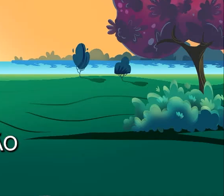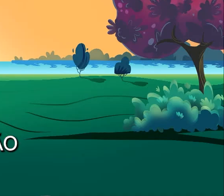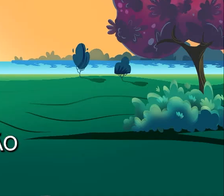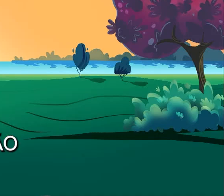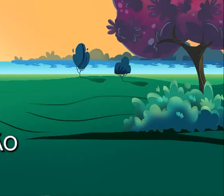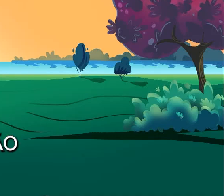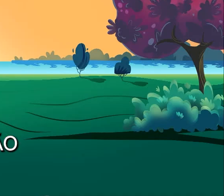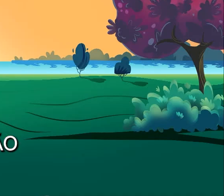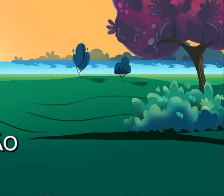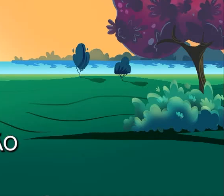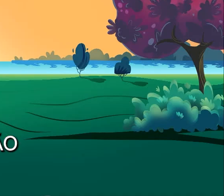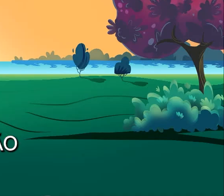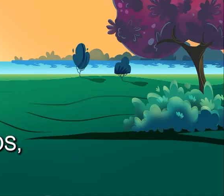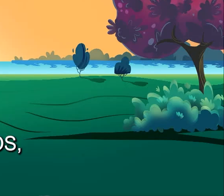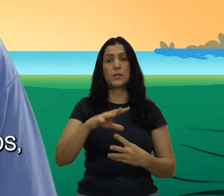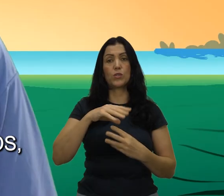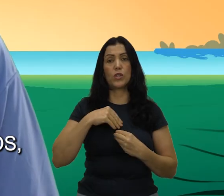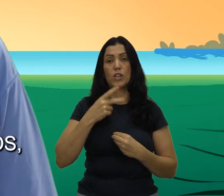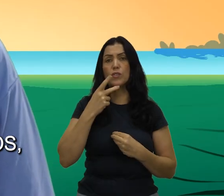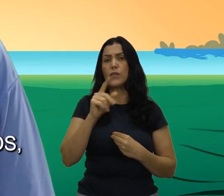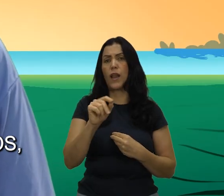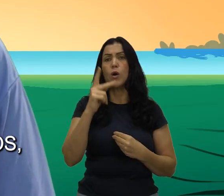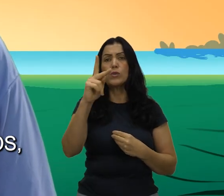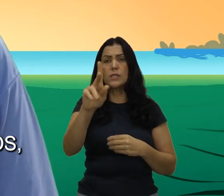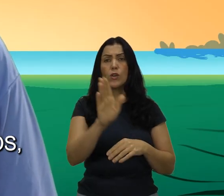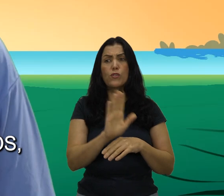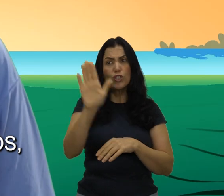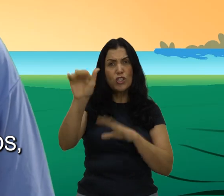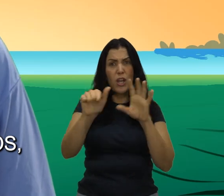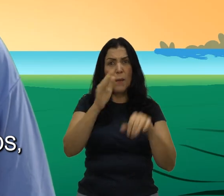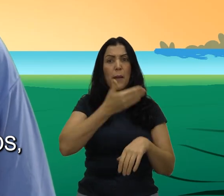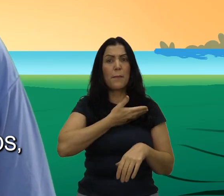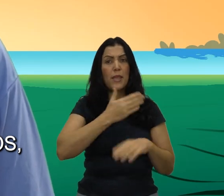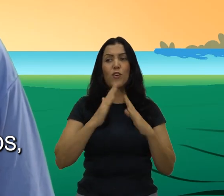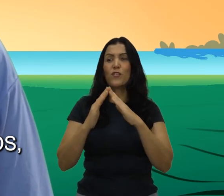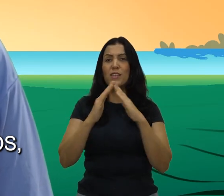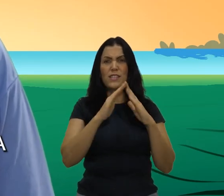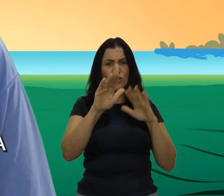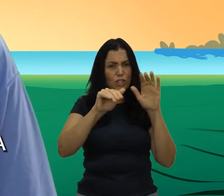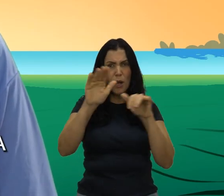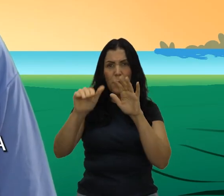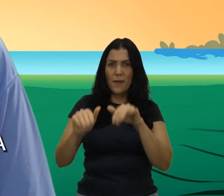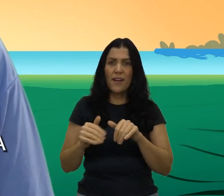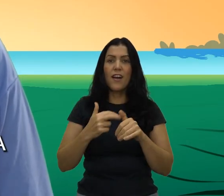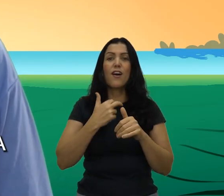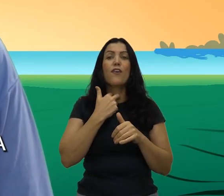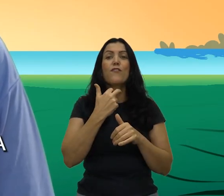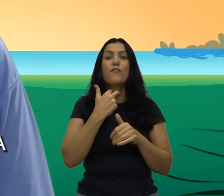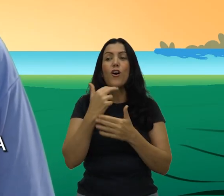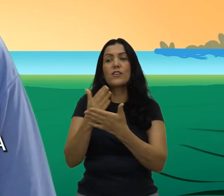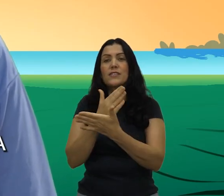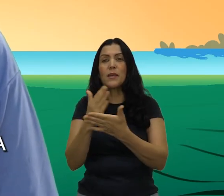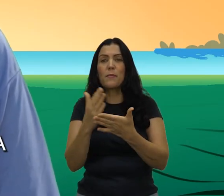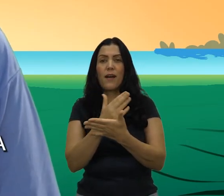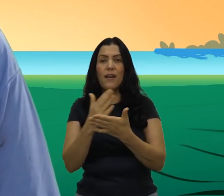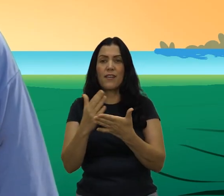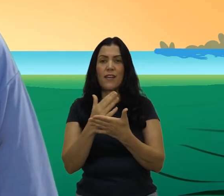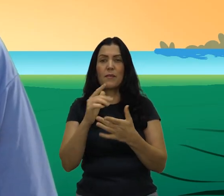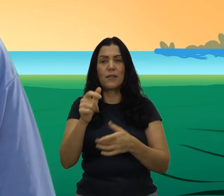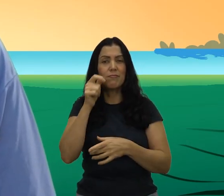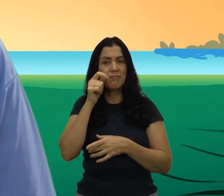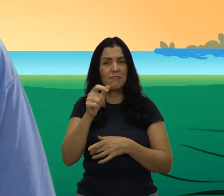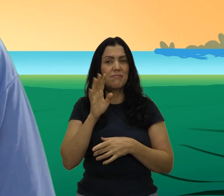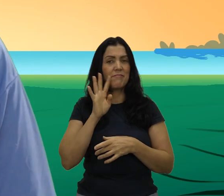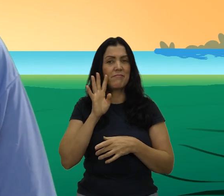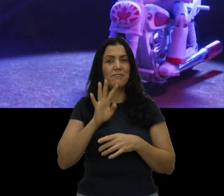gravam tudo o que as personagens vão falar. No seu filme, chame seus amigos, seus vizinhos e diferencie as vozes de cada personagem para